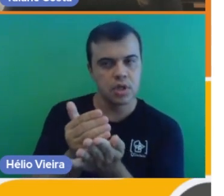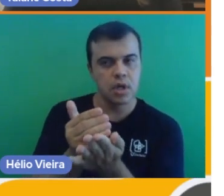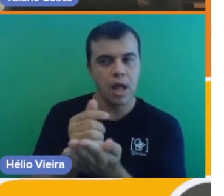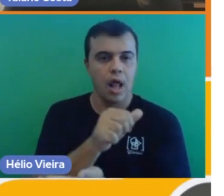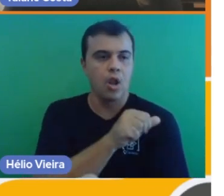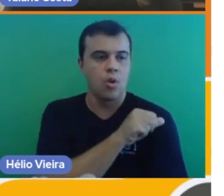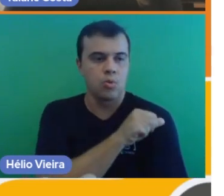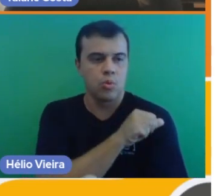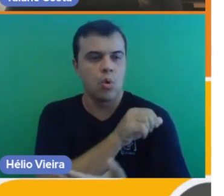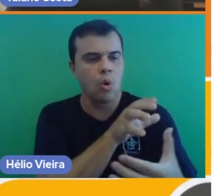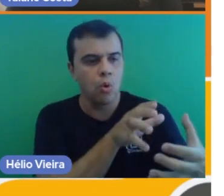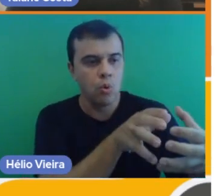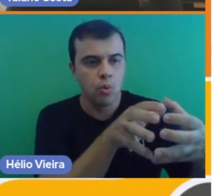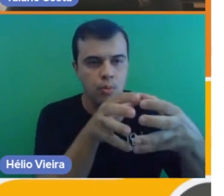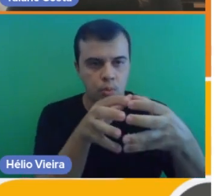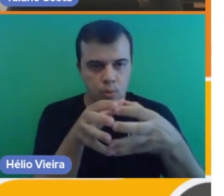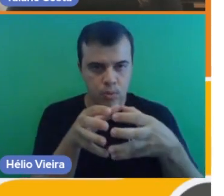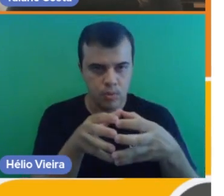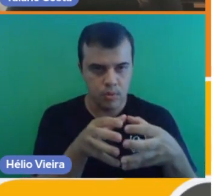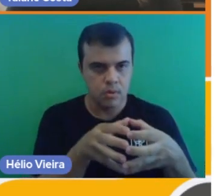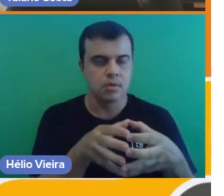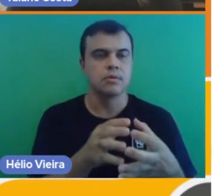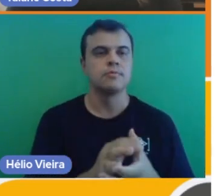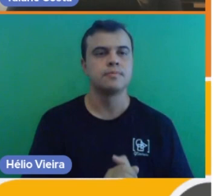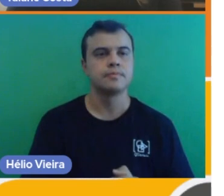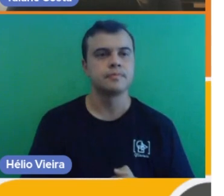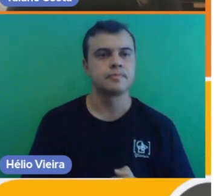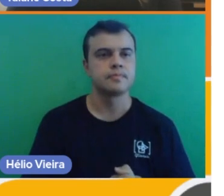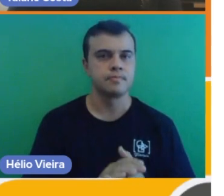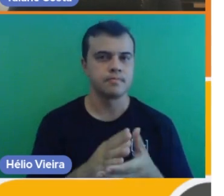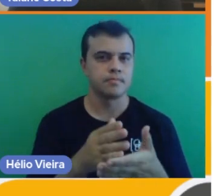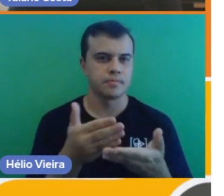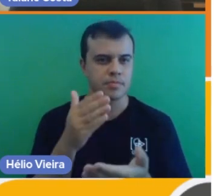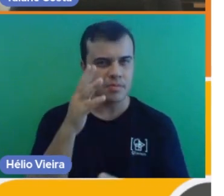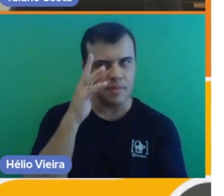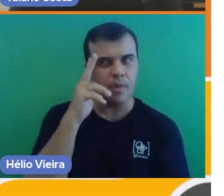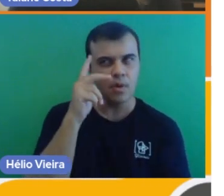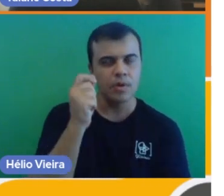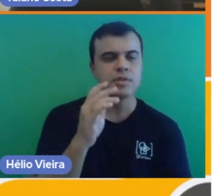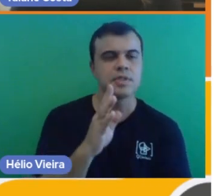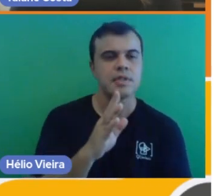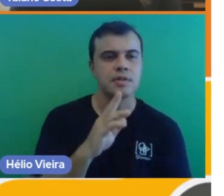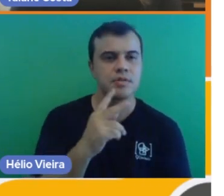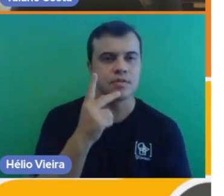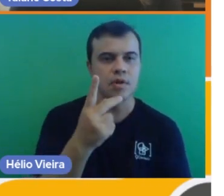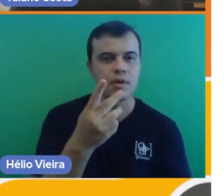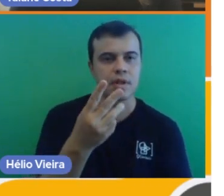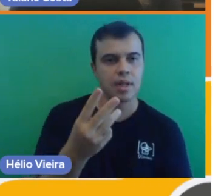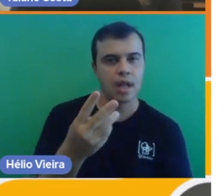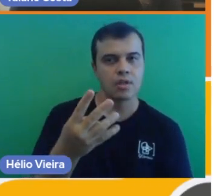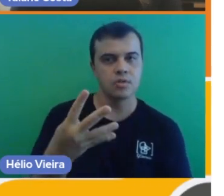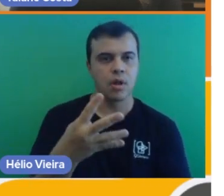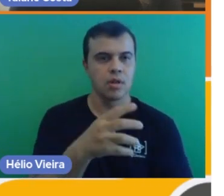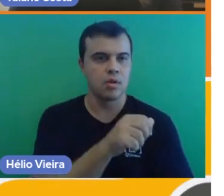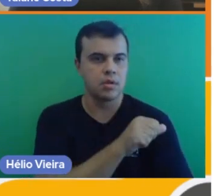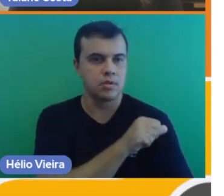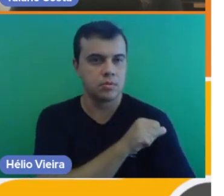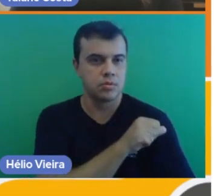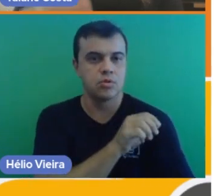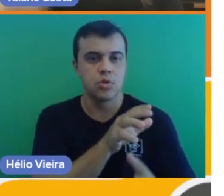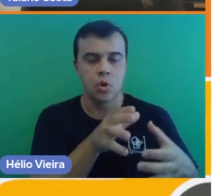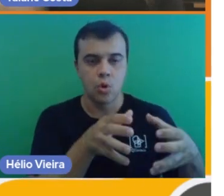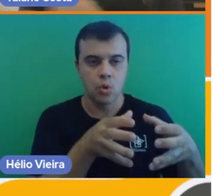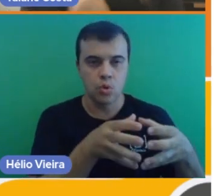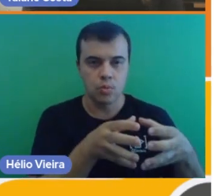alunos em grupos. Então, eu acho interessante trazer de 3 a 4 alunos, um grupo,